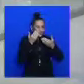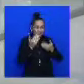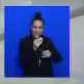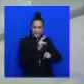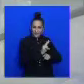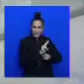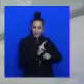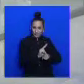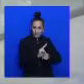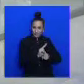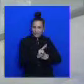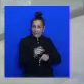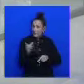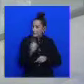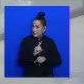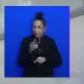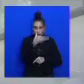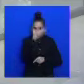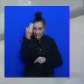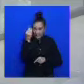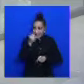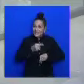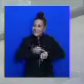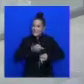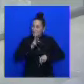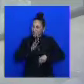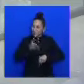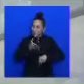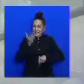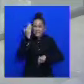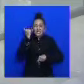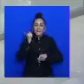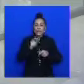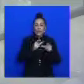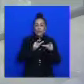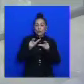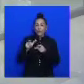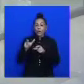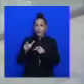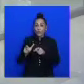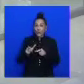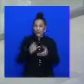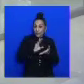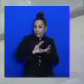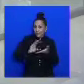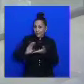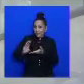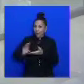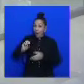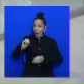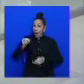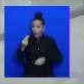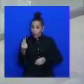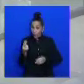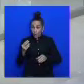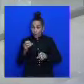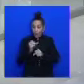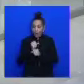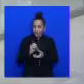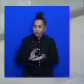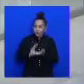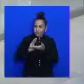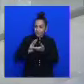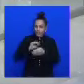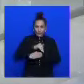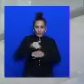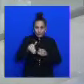obrigado, senhores auditores. E não esqueça que dentro de instantes você já poderá saber de onde são as apostas vencedoras ou